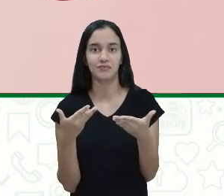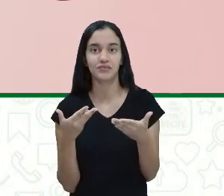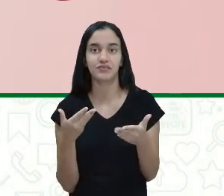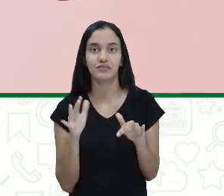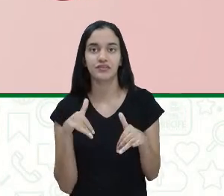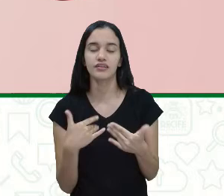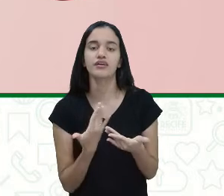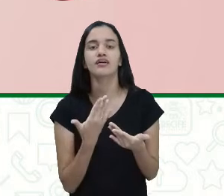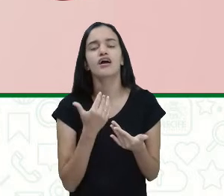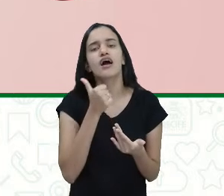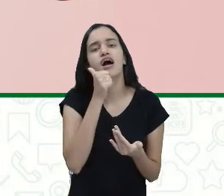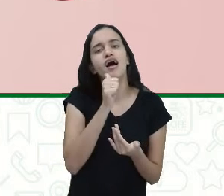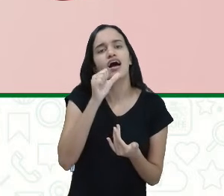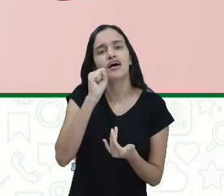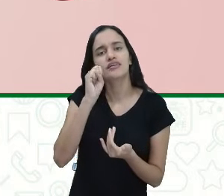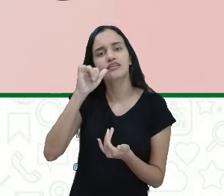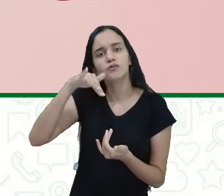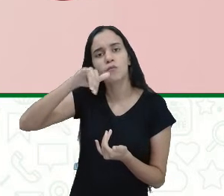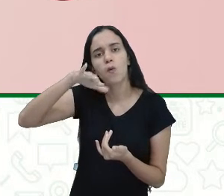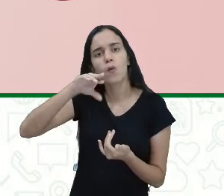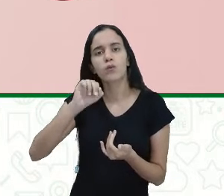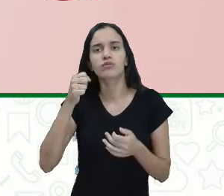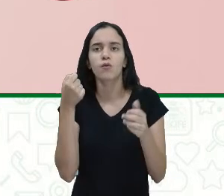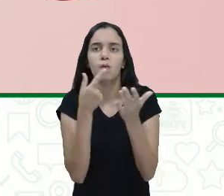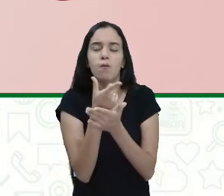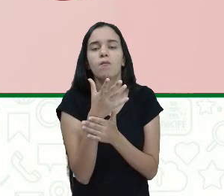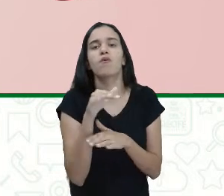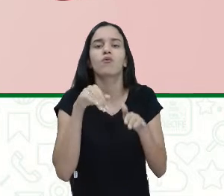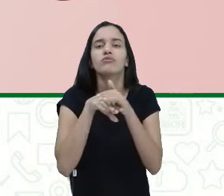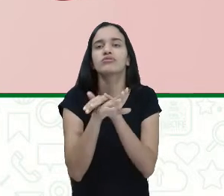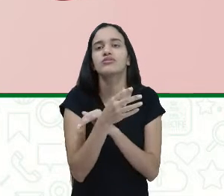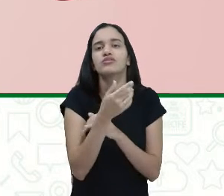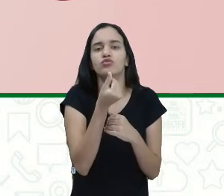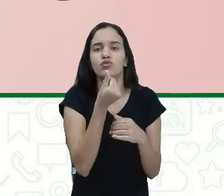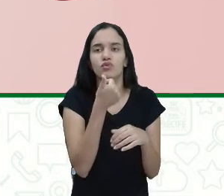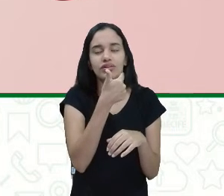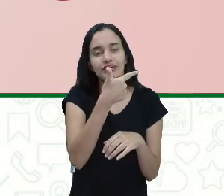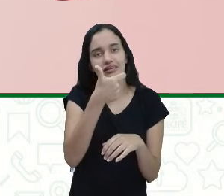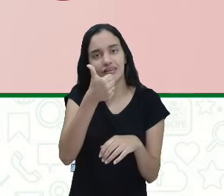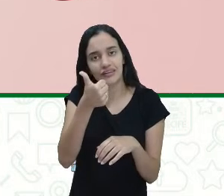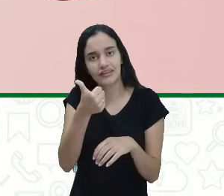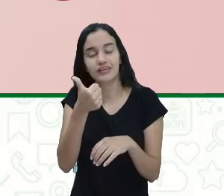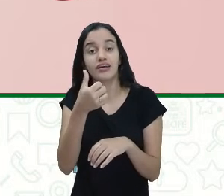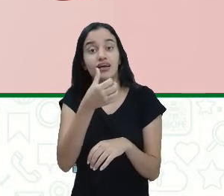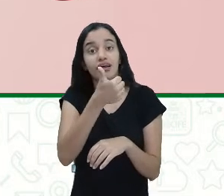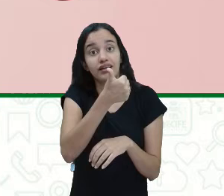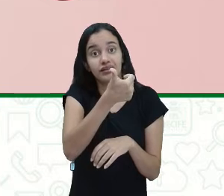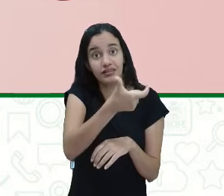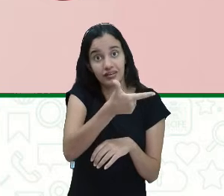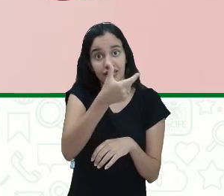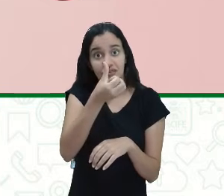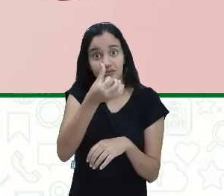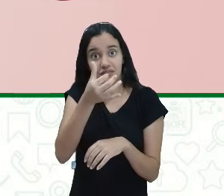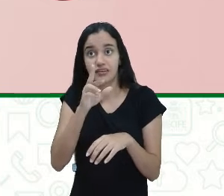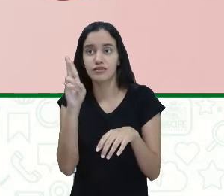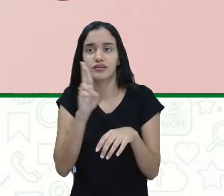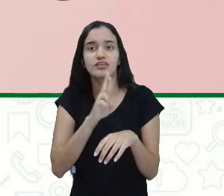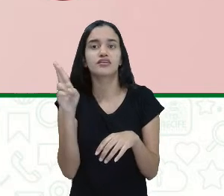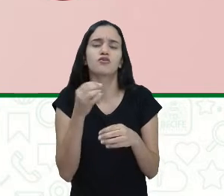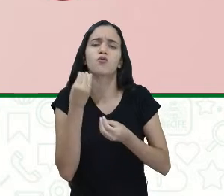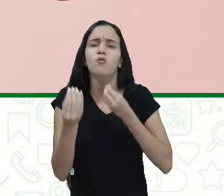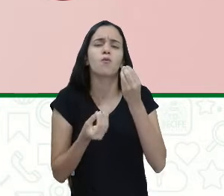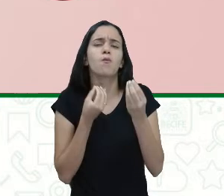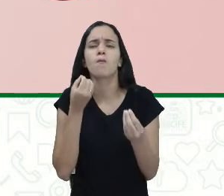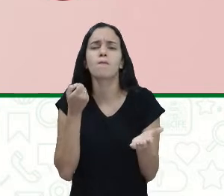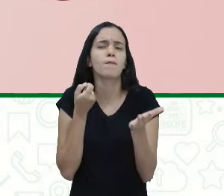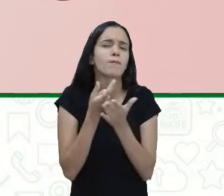olha. Simone comprou um sapato no valor de R$ 126. Como pode ser pago em